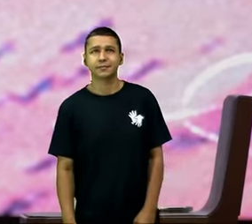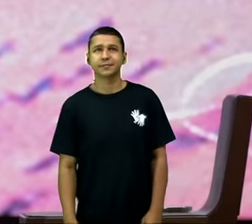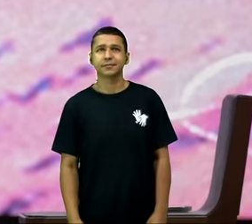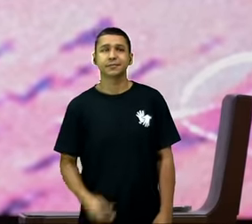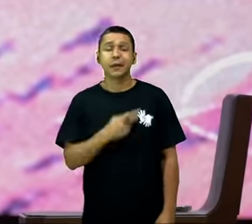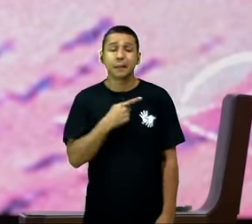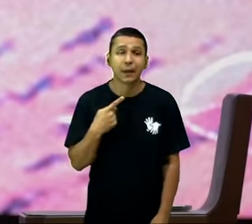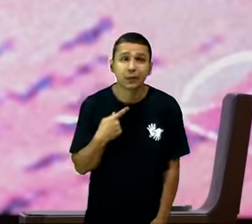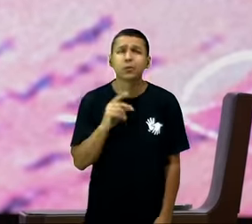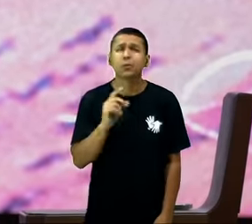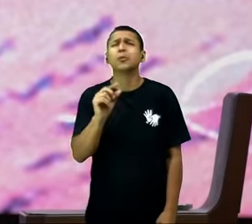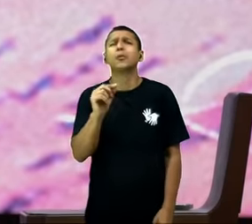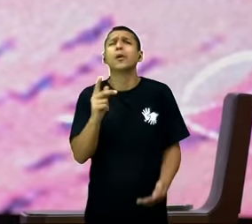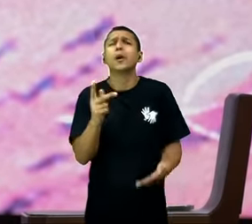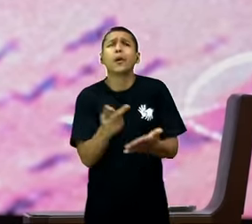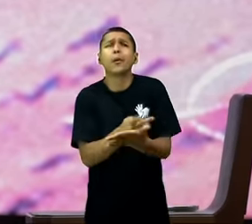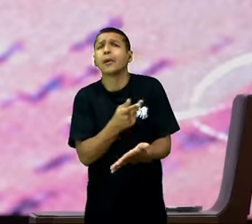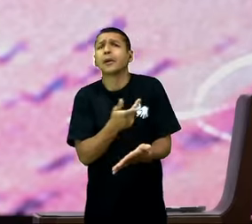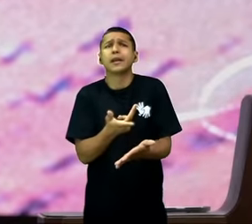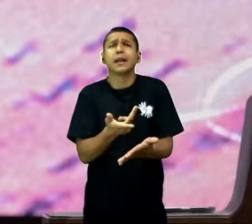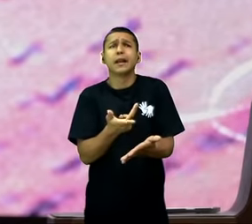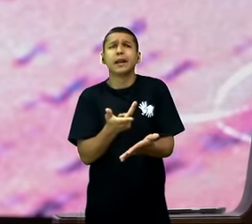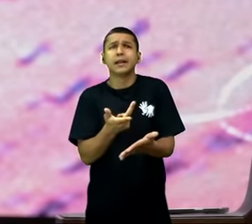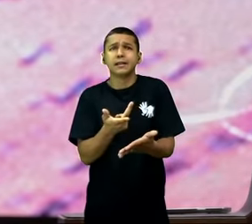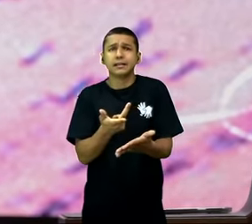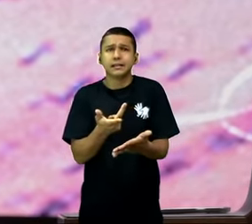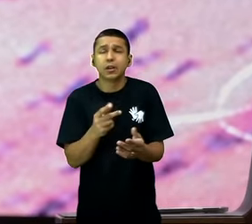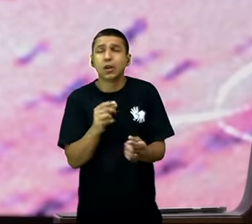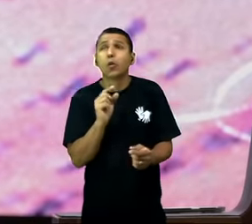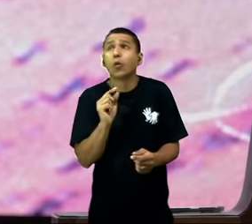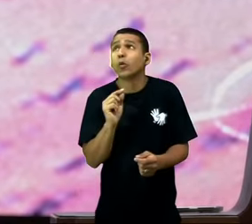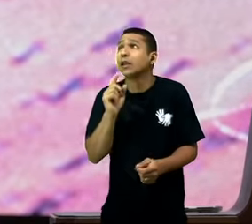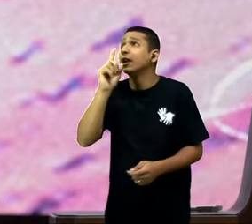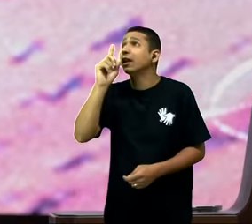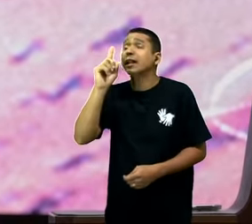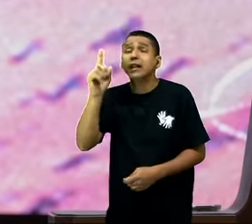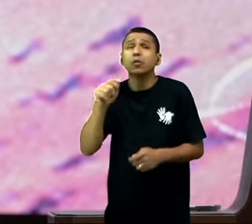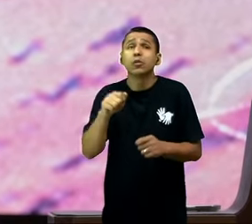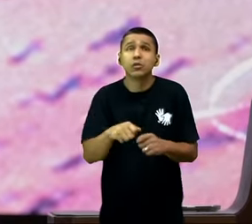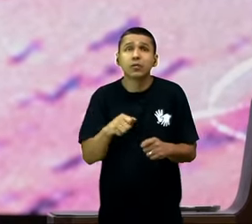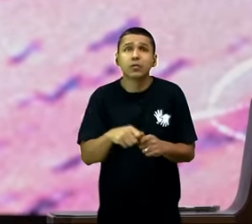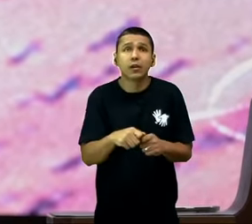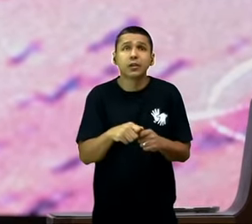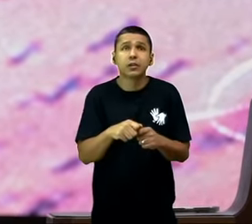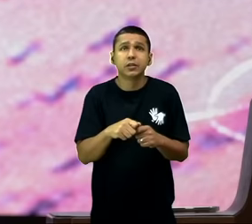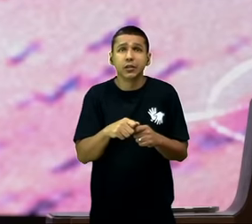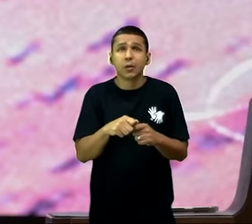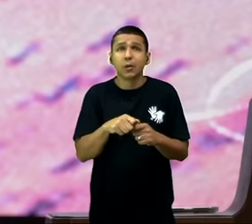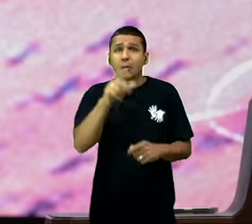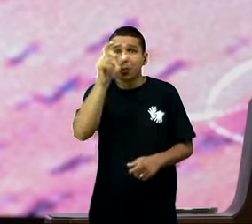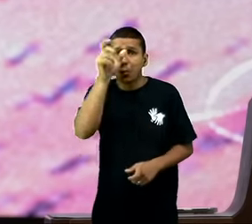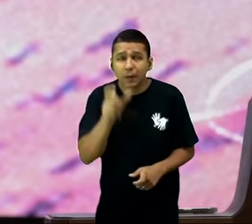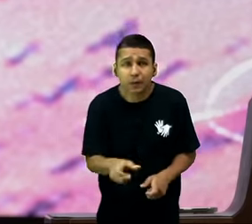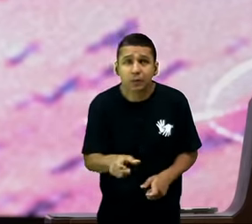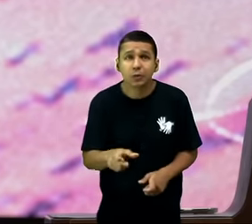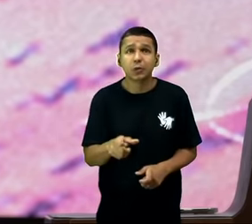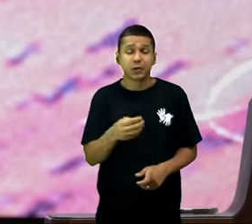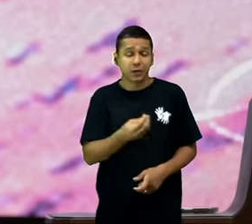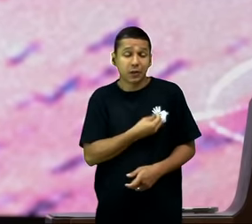Pastor, o que é que acontece quando a gente está vivendo assim? O que é que Deus faz com gente que está vivendo assim? Quer saber,